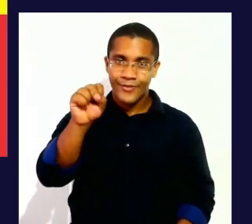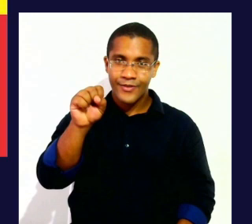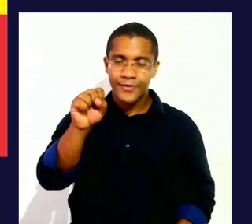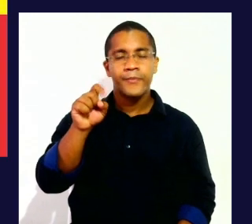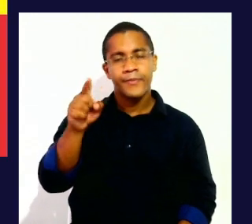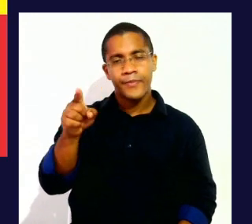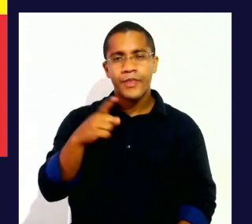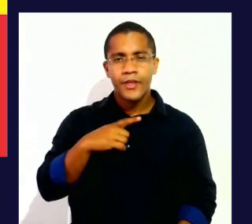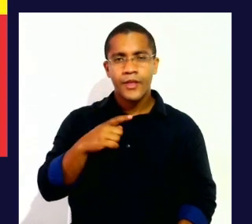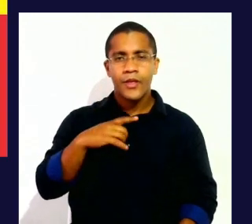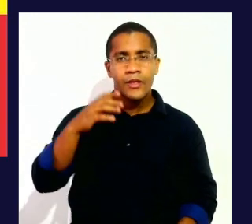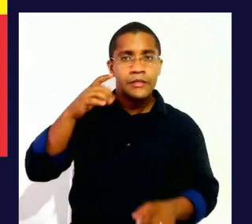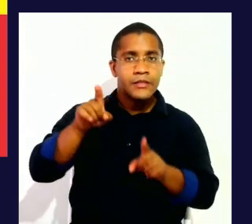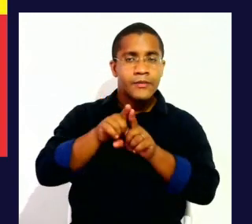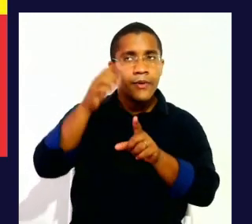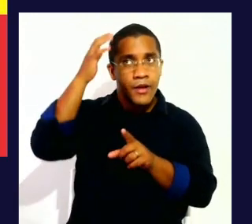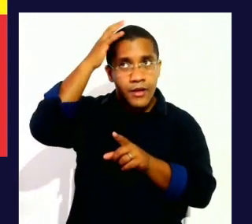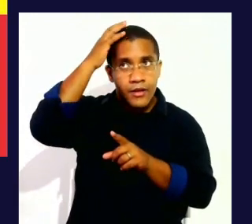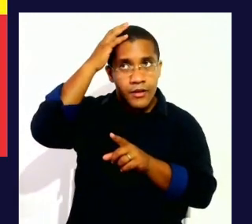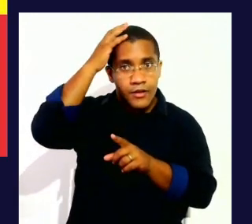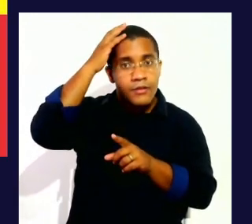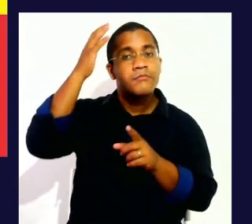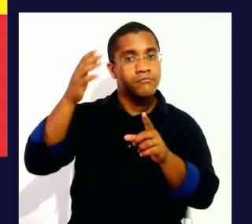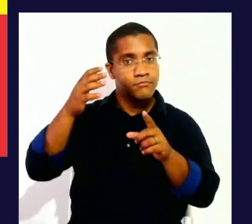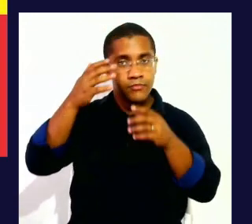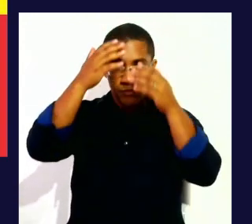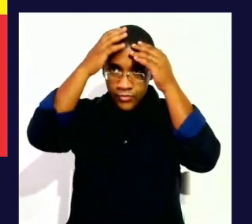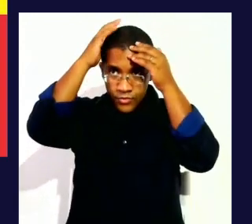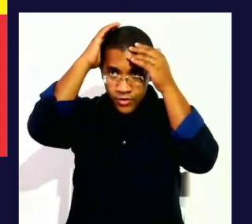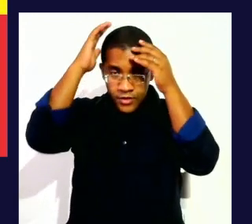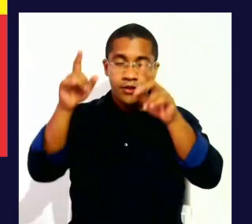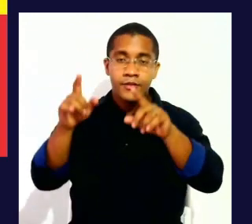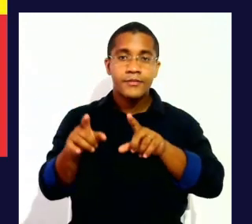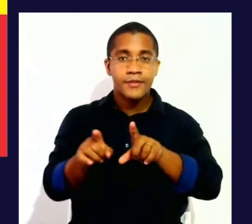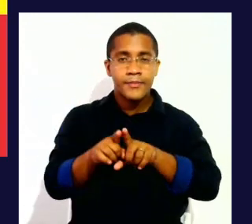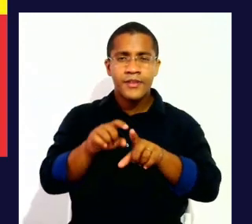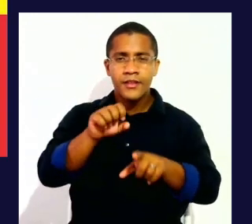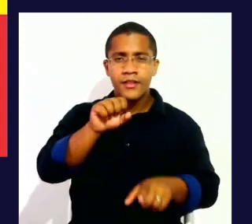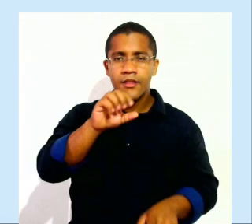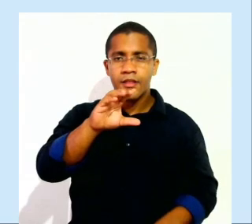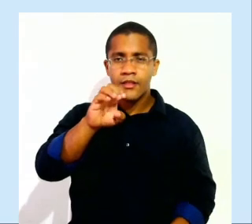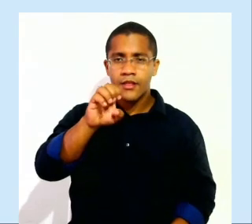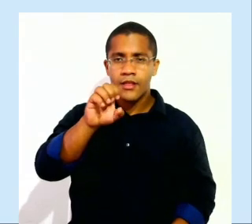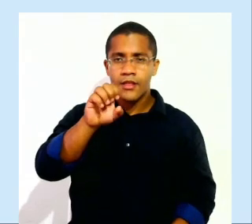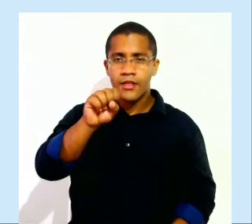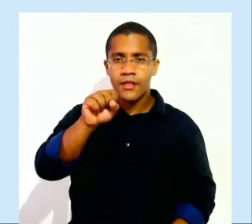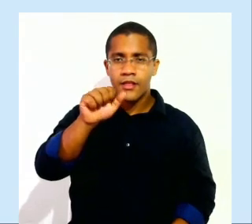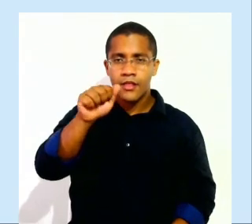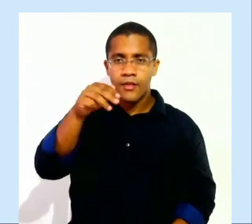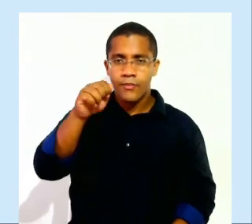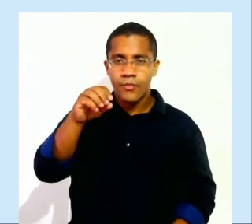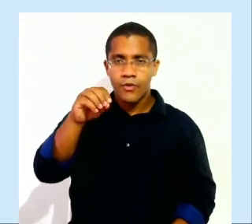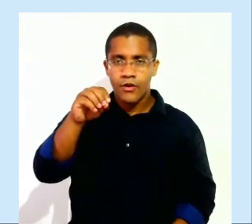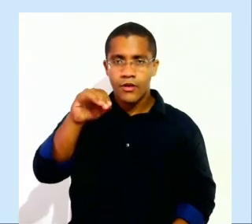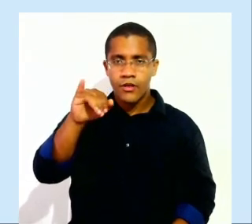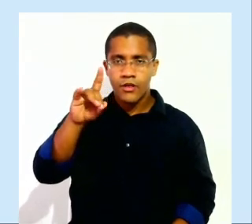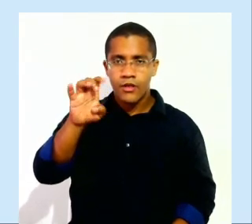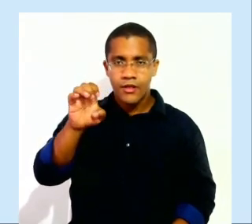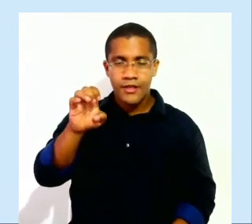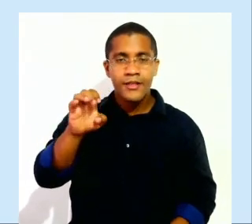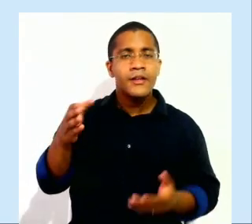ossos supranumários do crânio e os sesamoides. Se vai falar sobre o